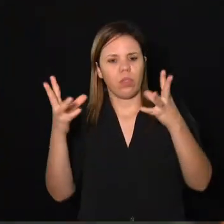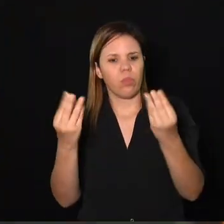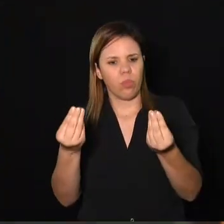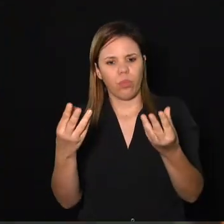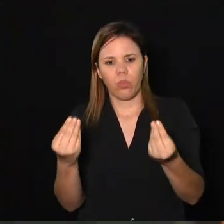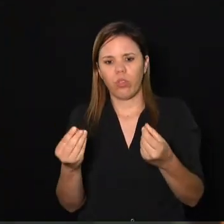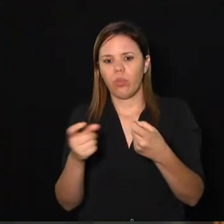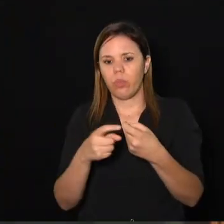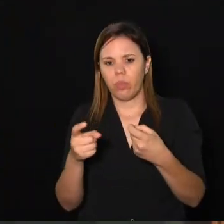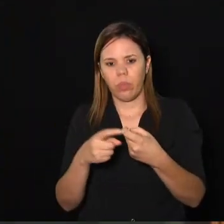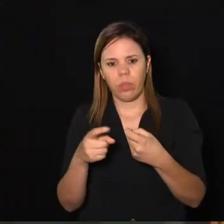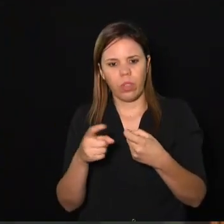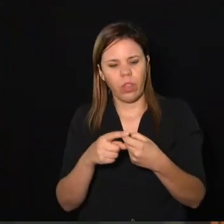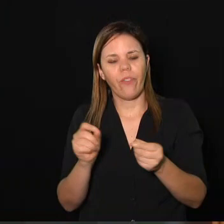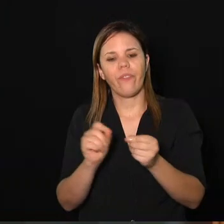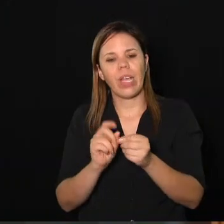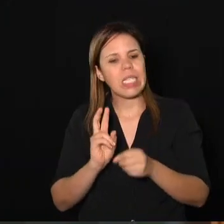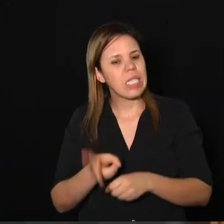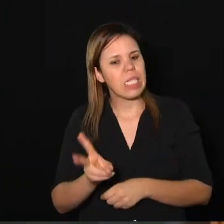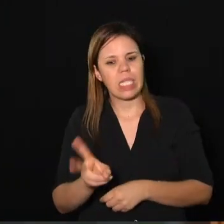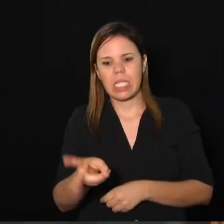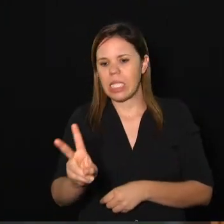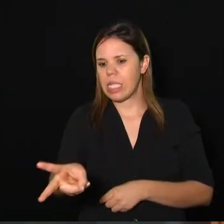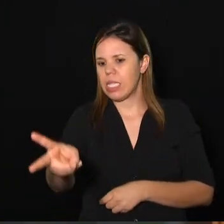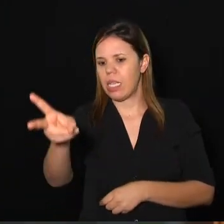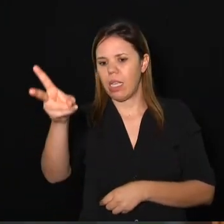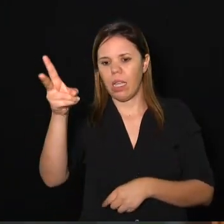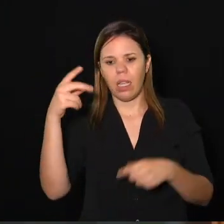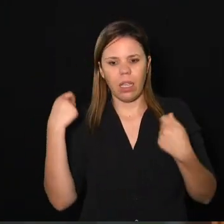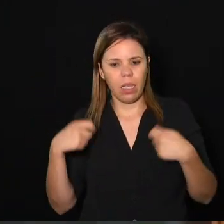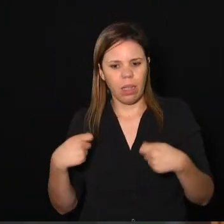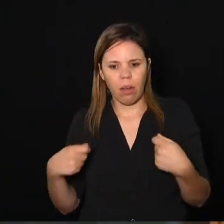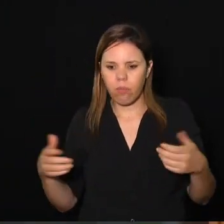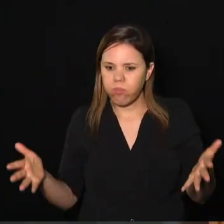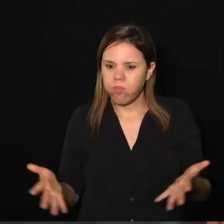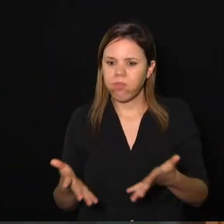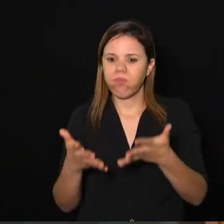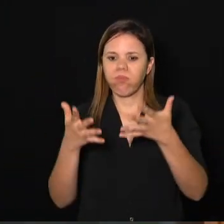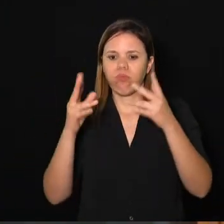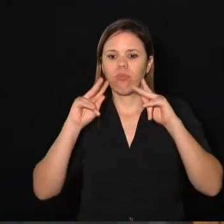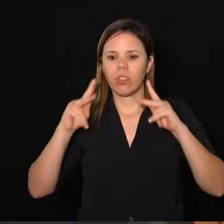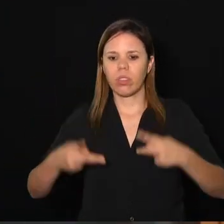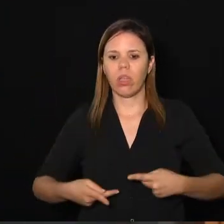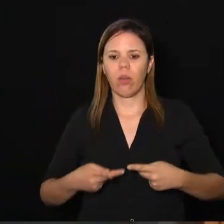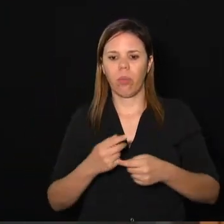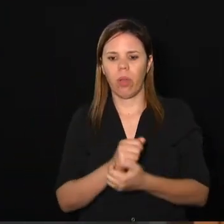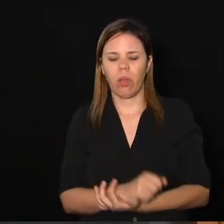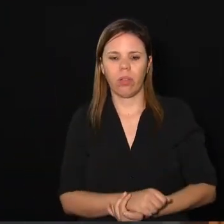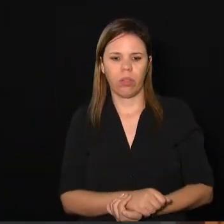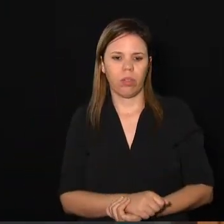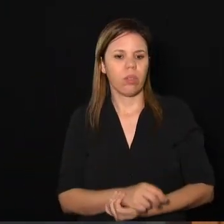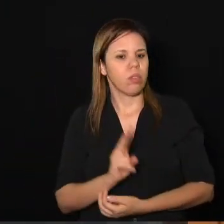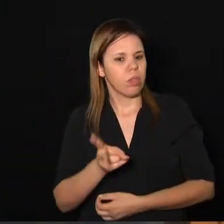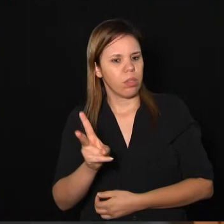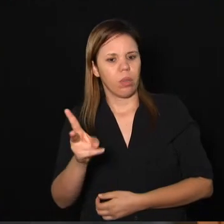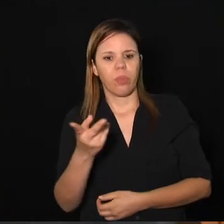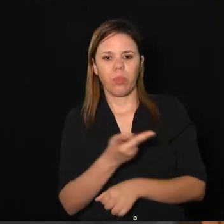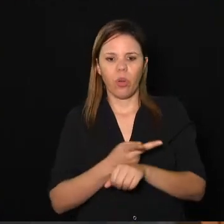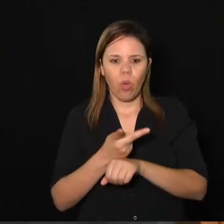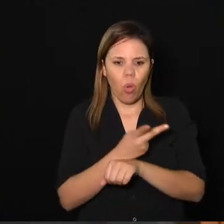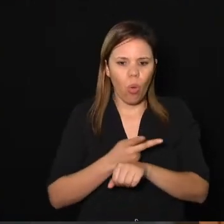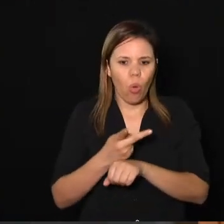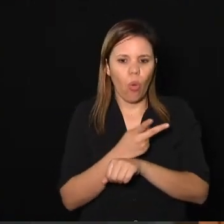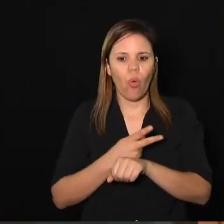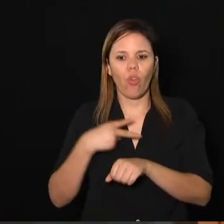os médicos fizeram faz e farão muito por nós pelo ser humano tanto é que eu sempre procuro o vereador